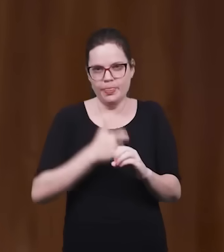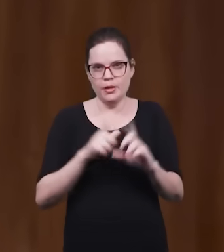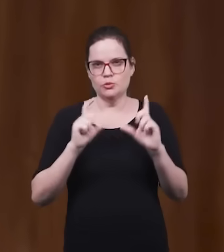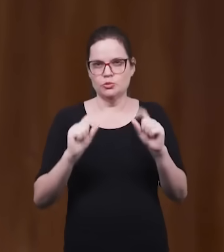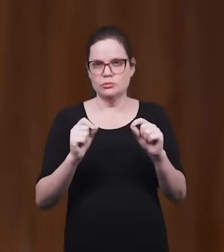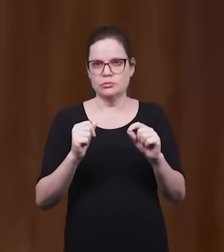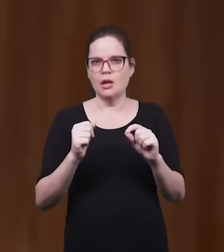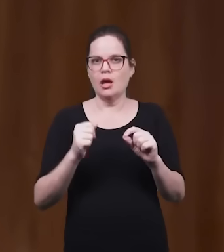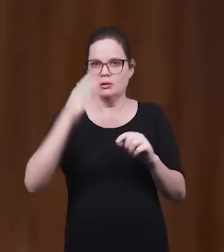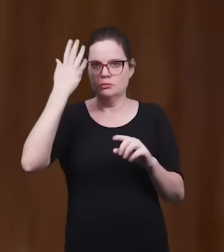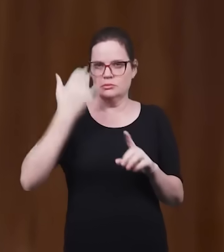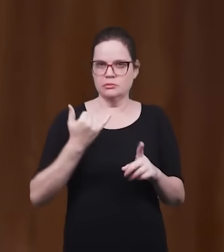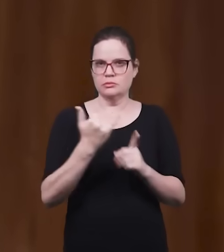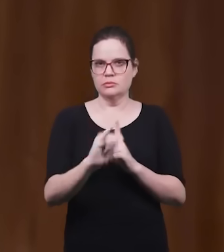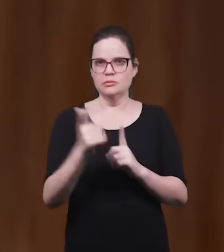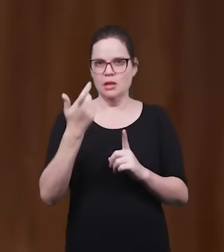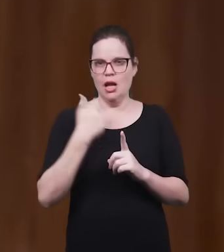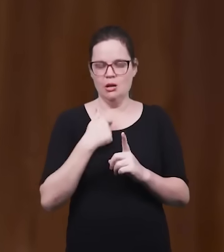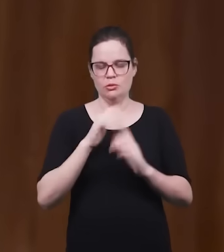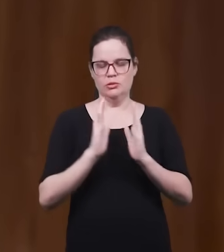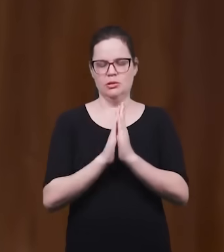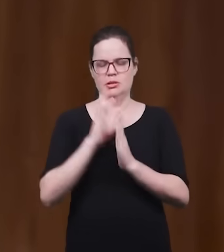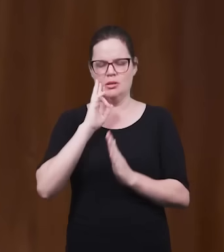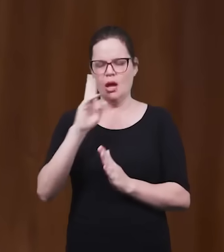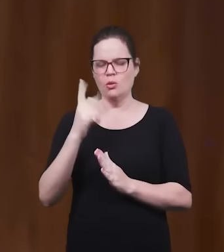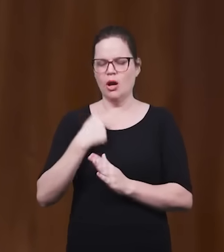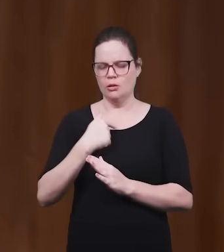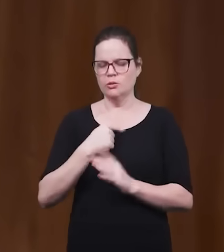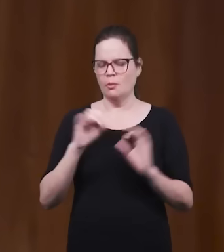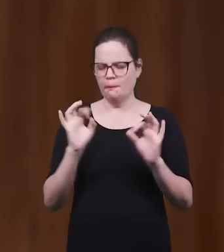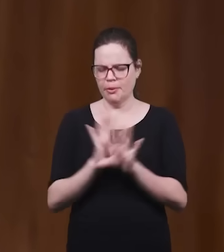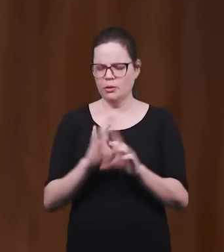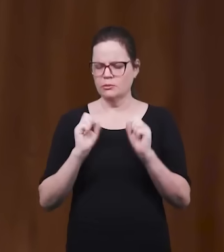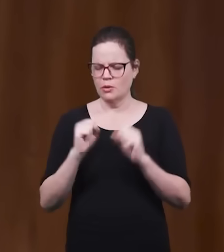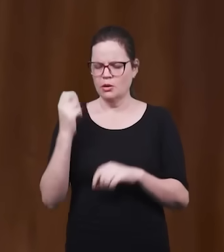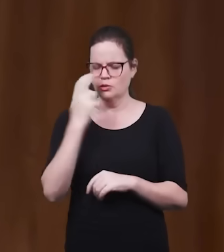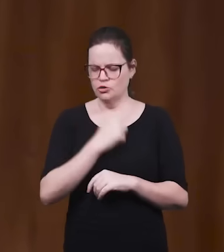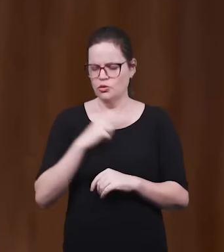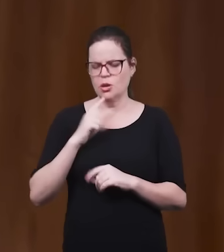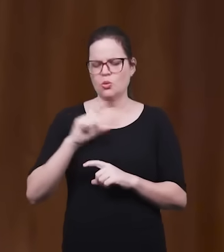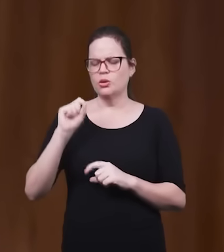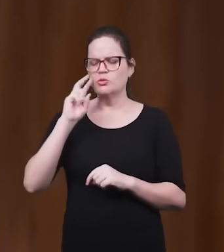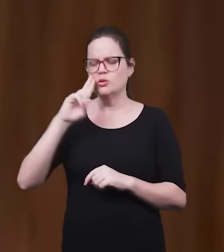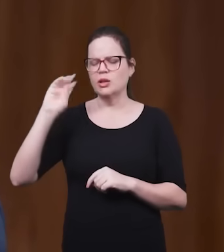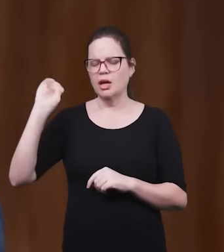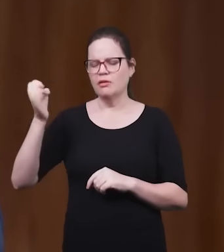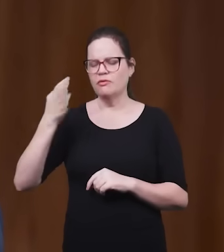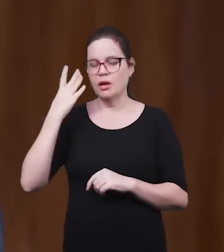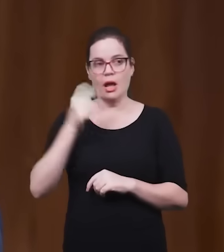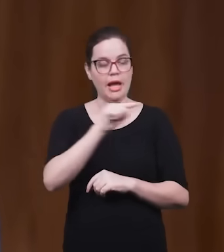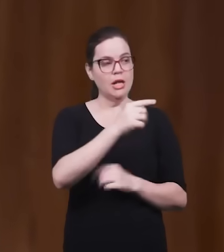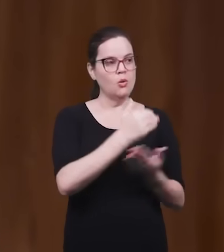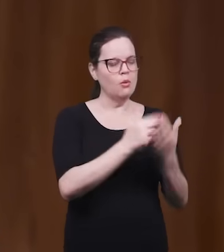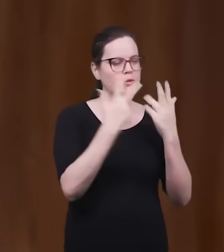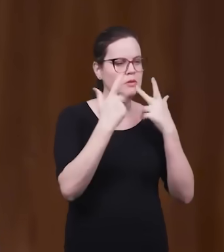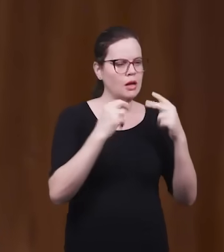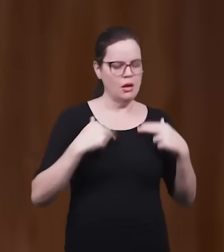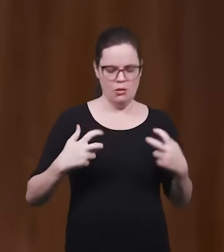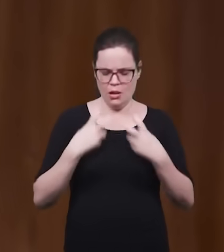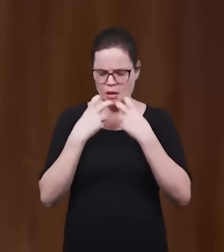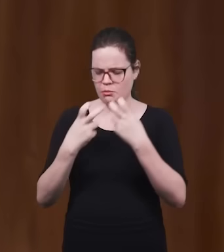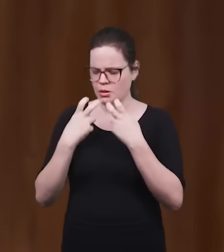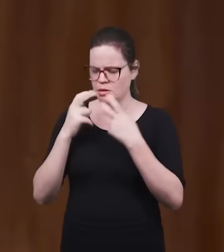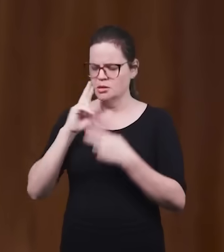estou ali, Senhor, o que o Senhor quer? Eu estou à disposição. Marcelo começou a falar em línguas, Senhor, tu tens alguma coisa? Eu começo a clamar. Aí o